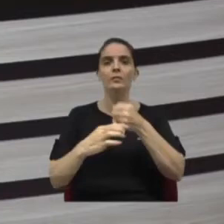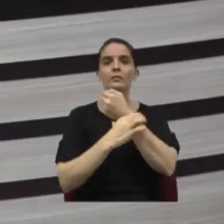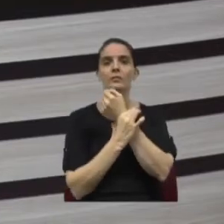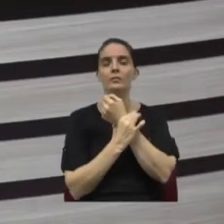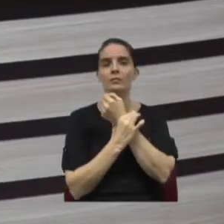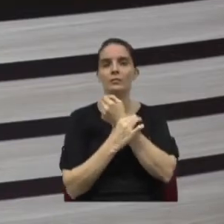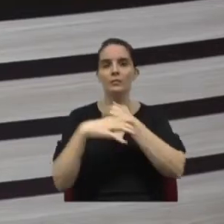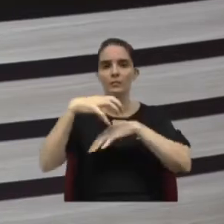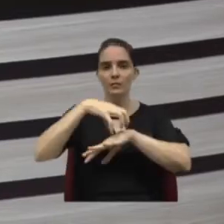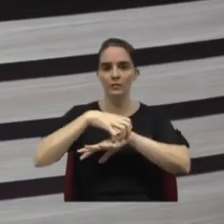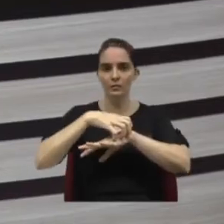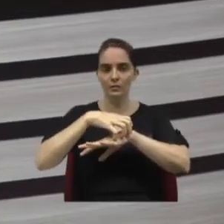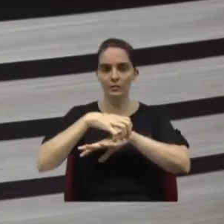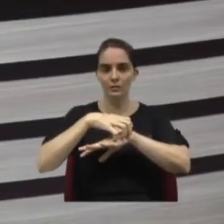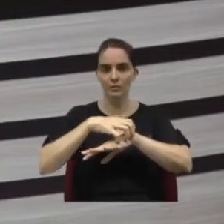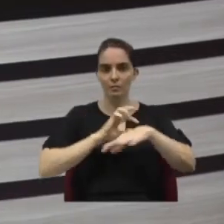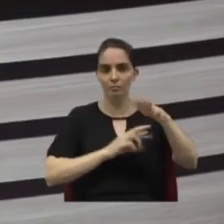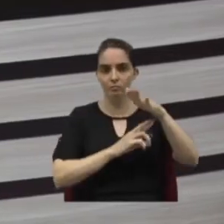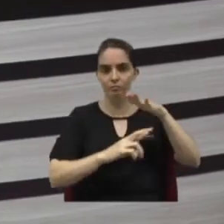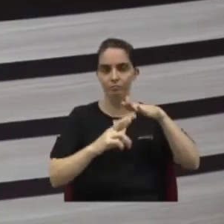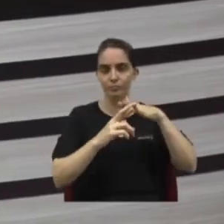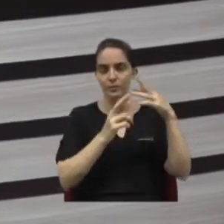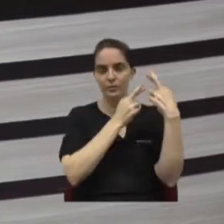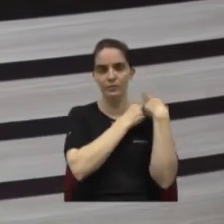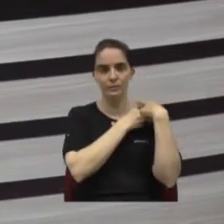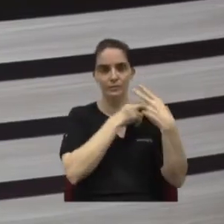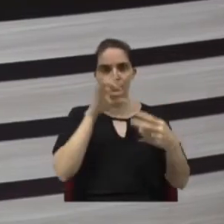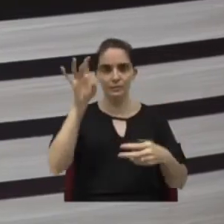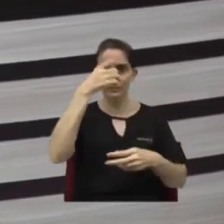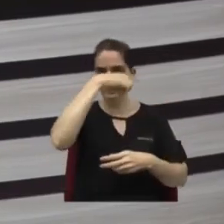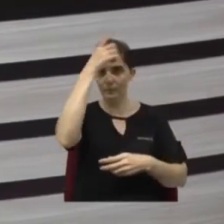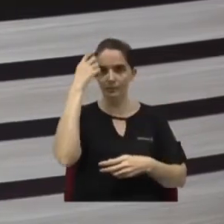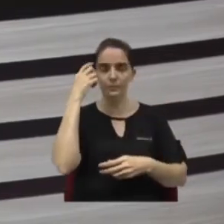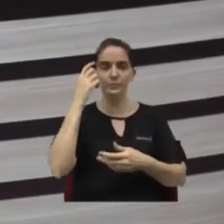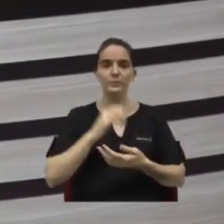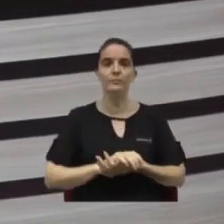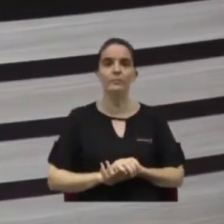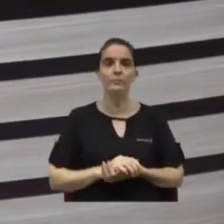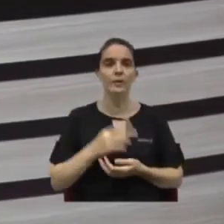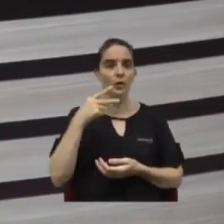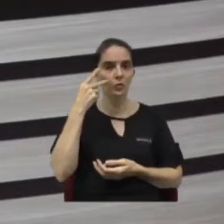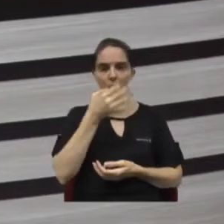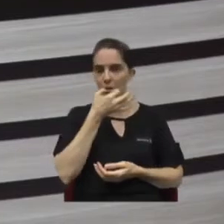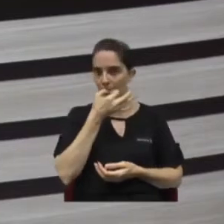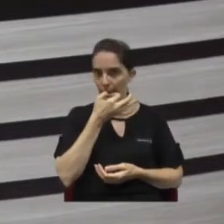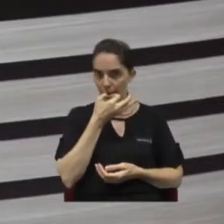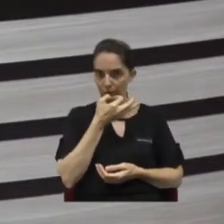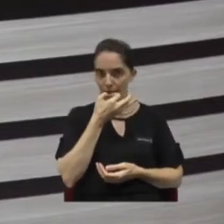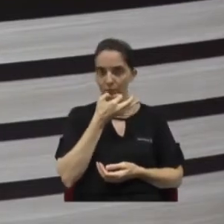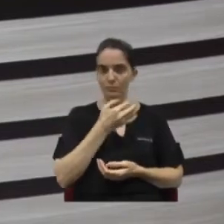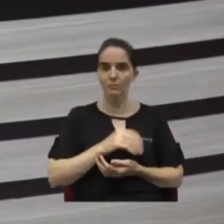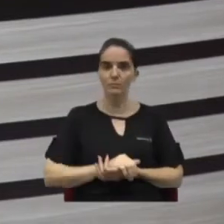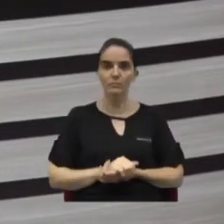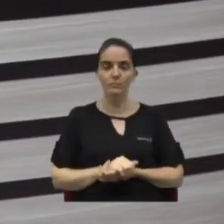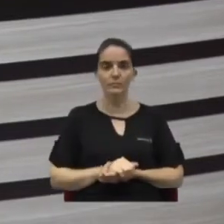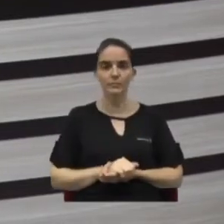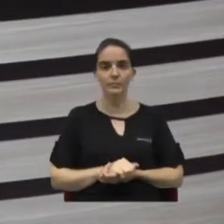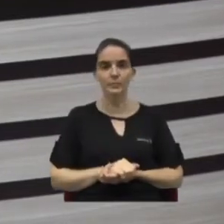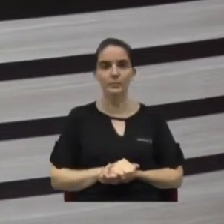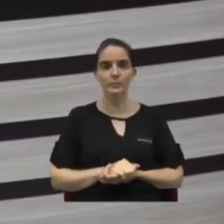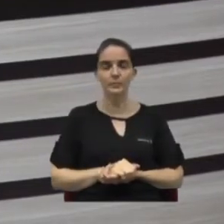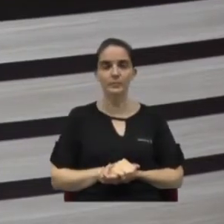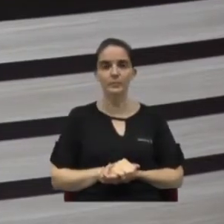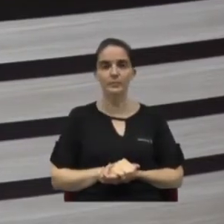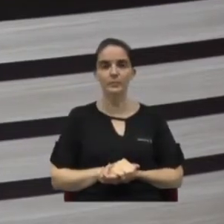no terminal rodoviário. Autoria, vereador Wagner Barbosa. Algum vereador deseja discutir o requerimento